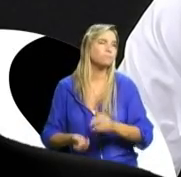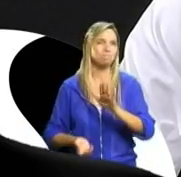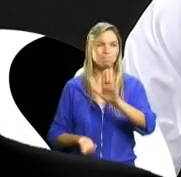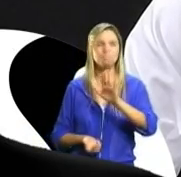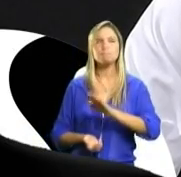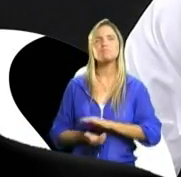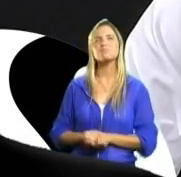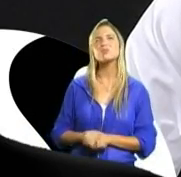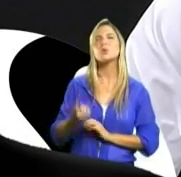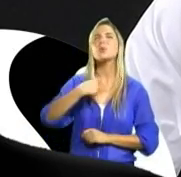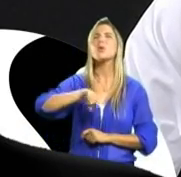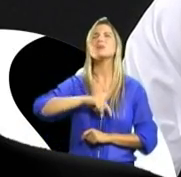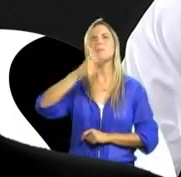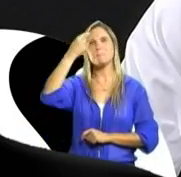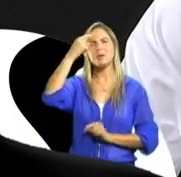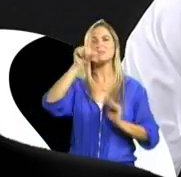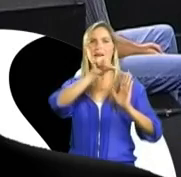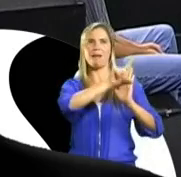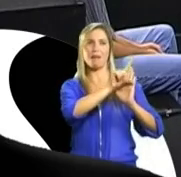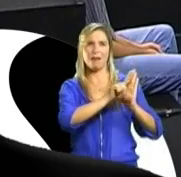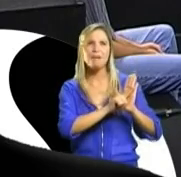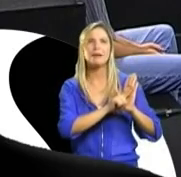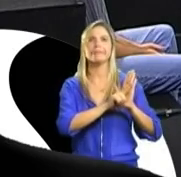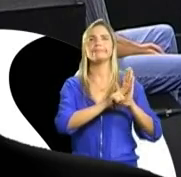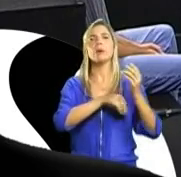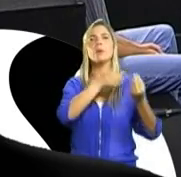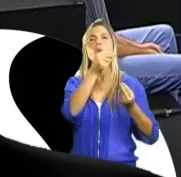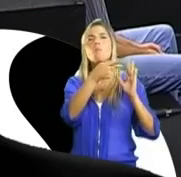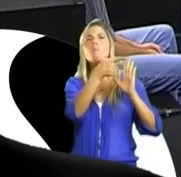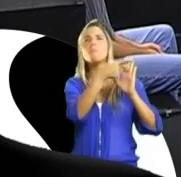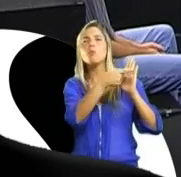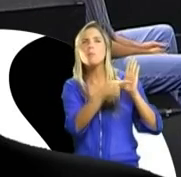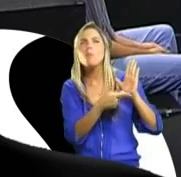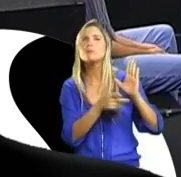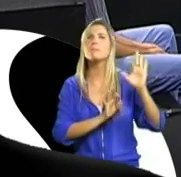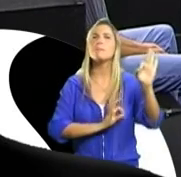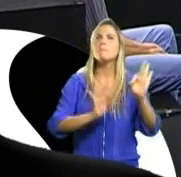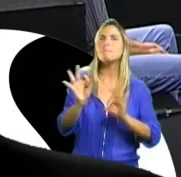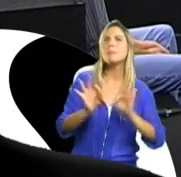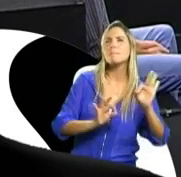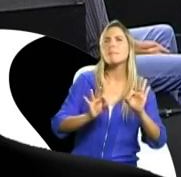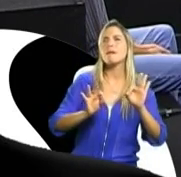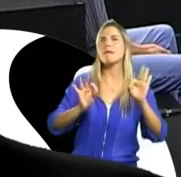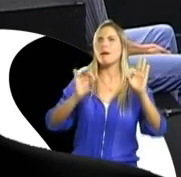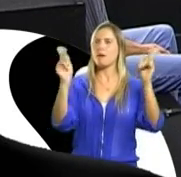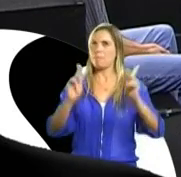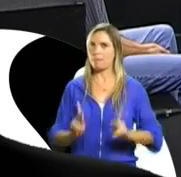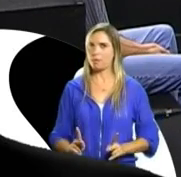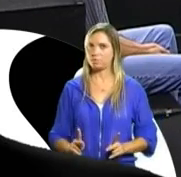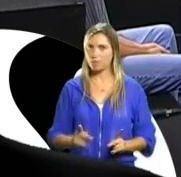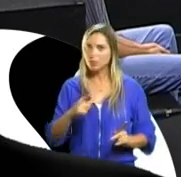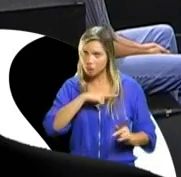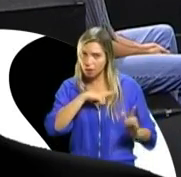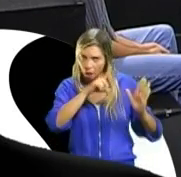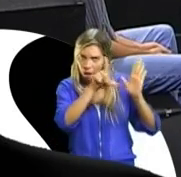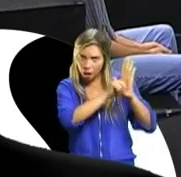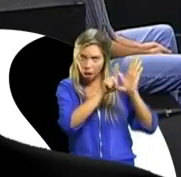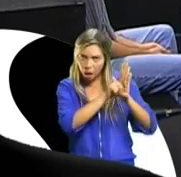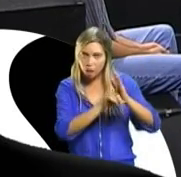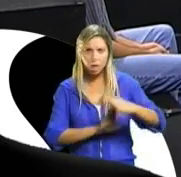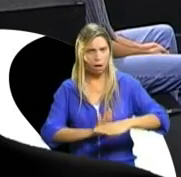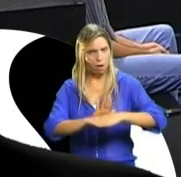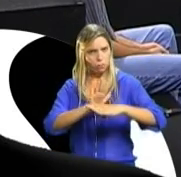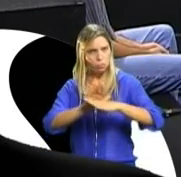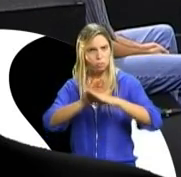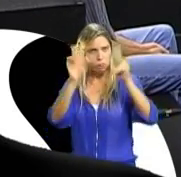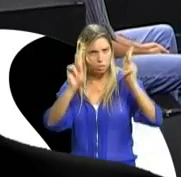em políticas públicas para a construção dessa paz, quais são as políticas públicas que hoje a gente poderia identificar